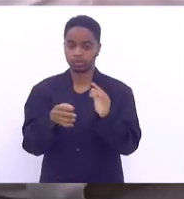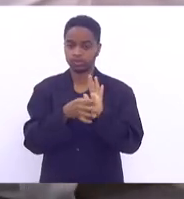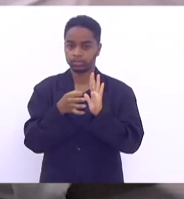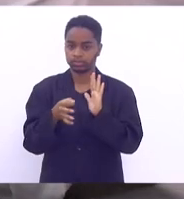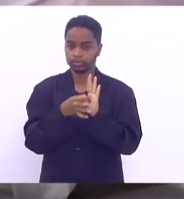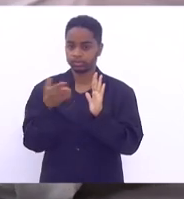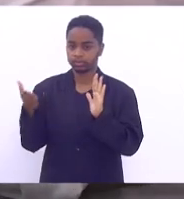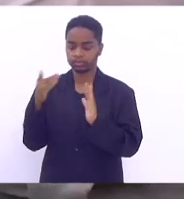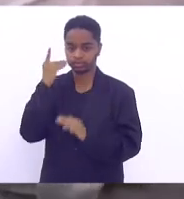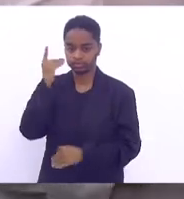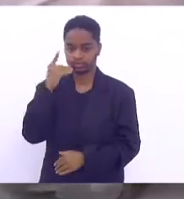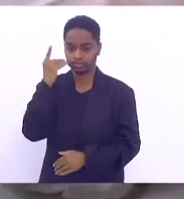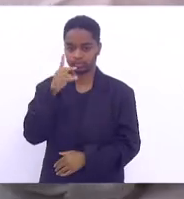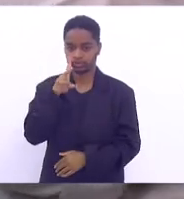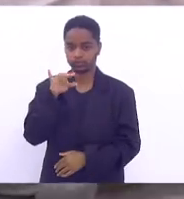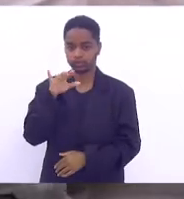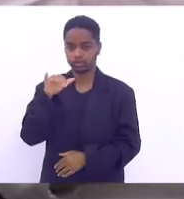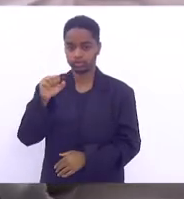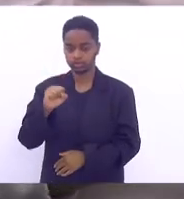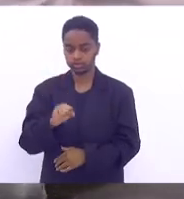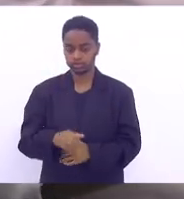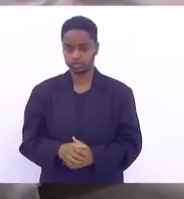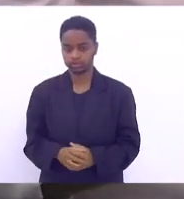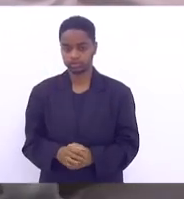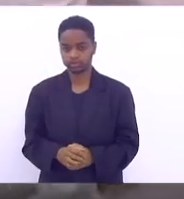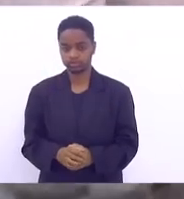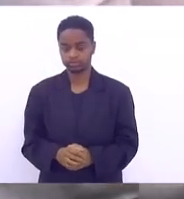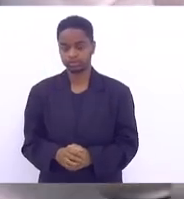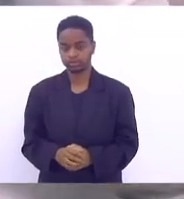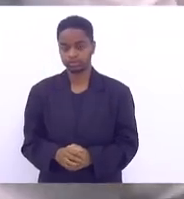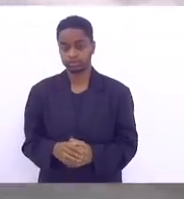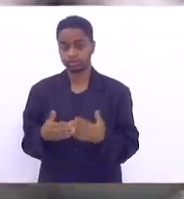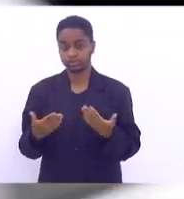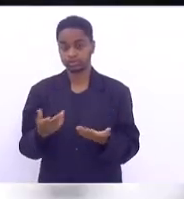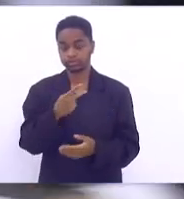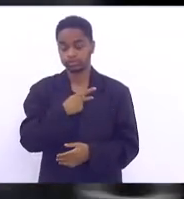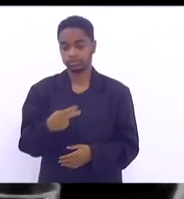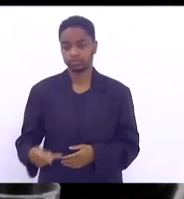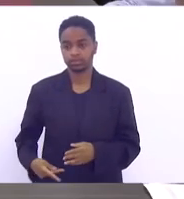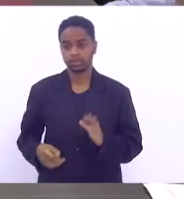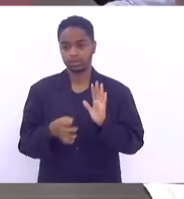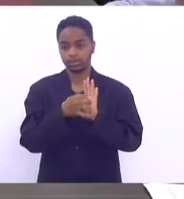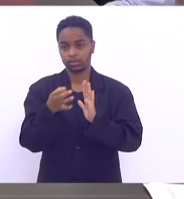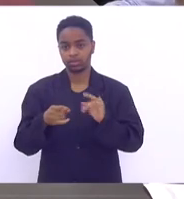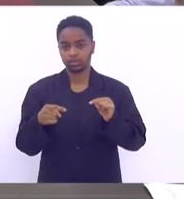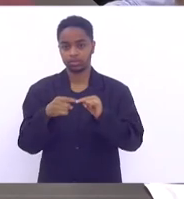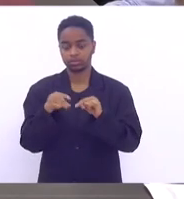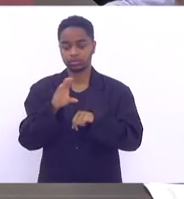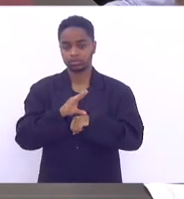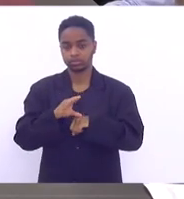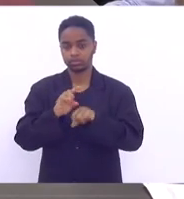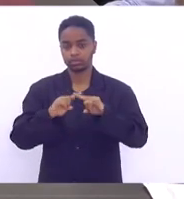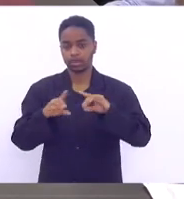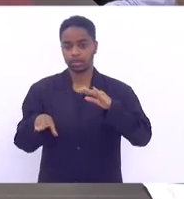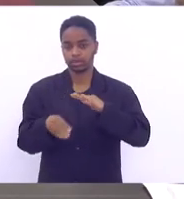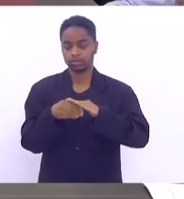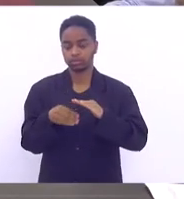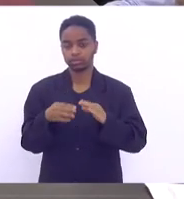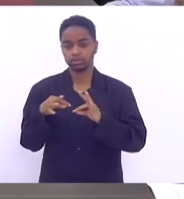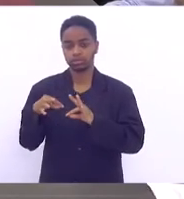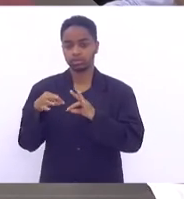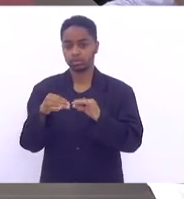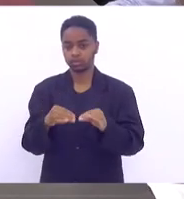parecer, deputado Vinícius Cozzolino. Senhor presidente, o parecer pela constitucionalidade com emendas foram